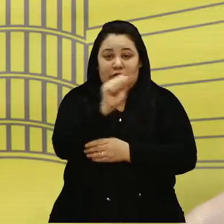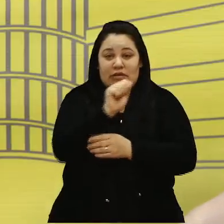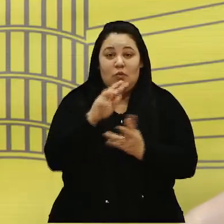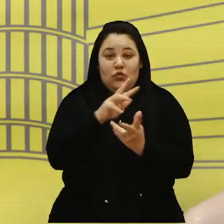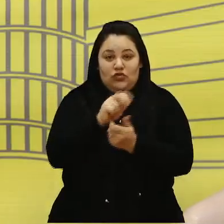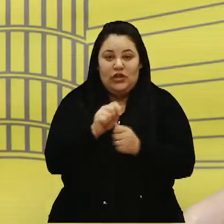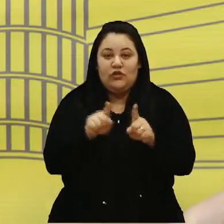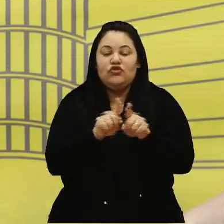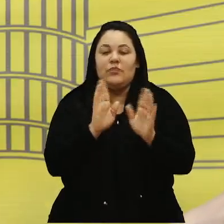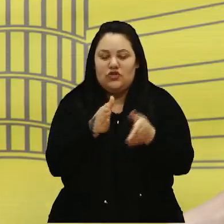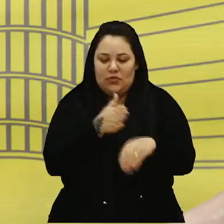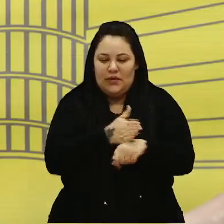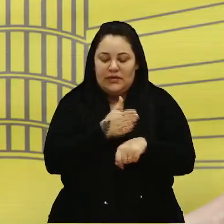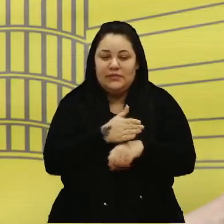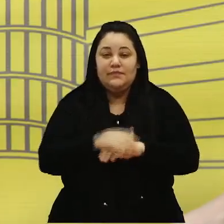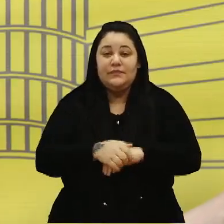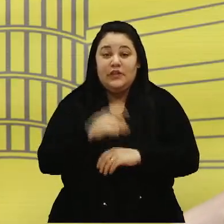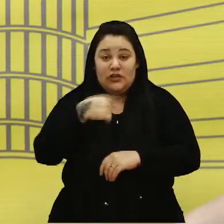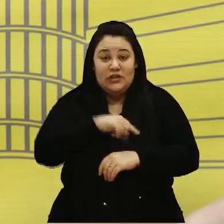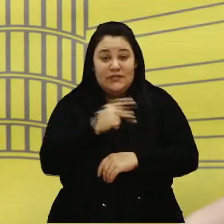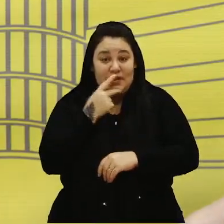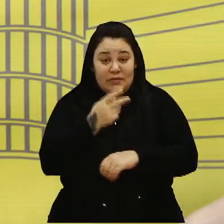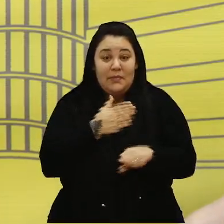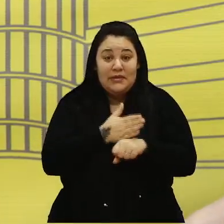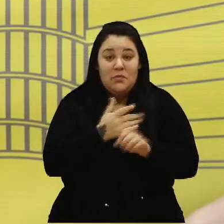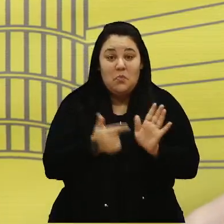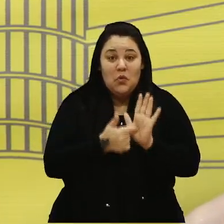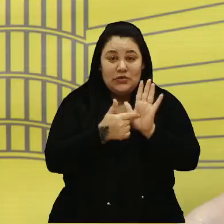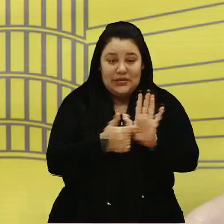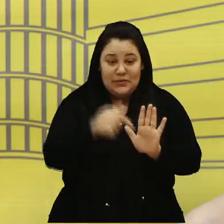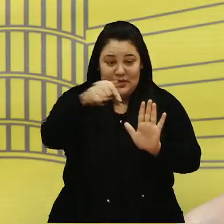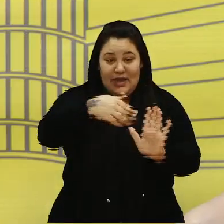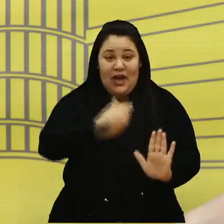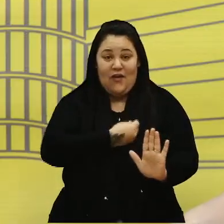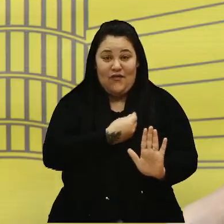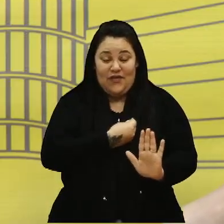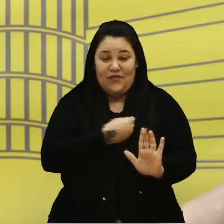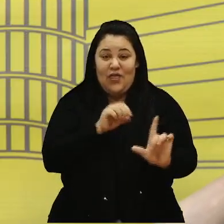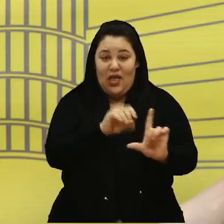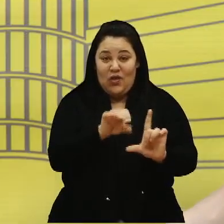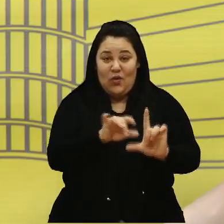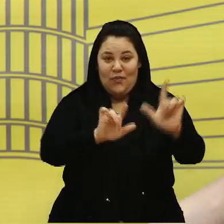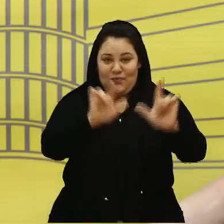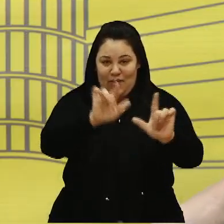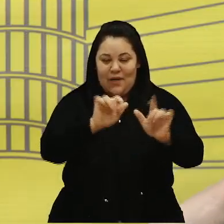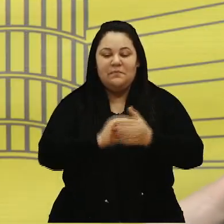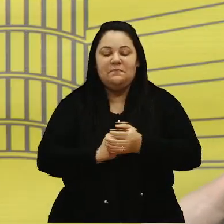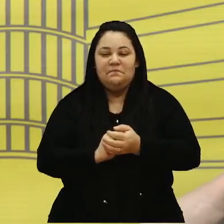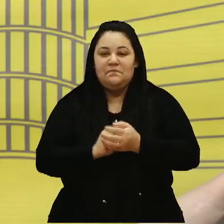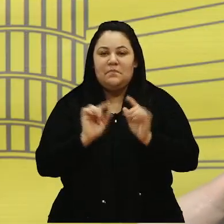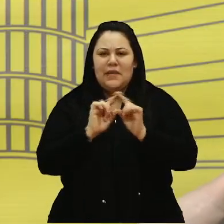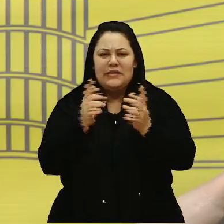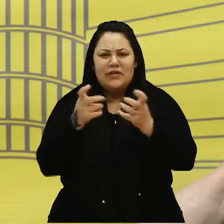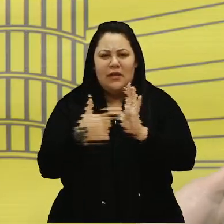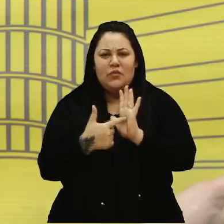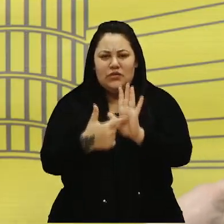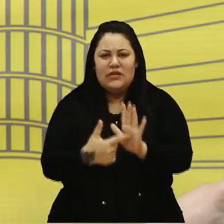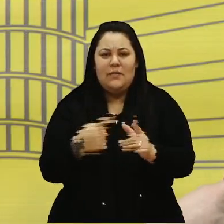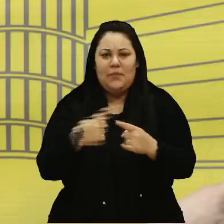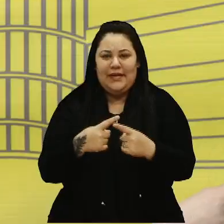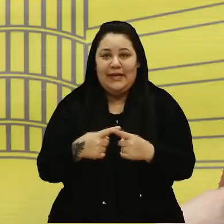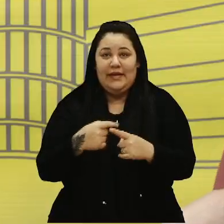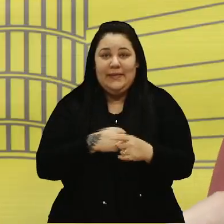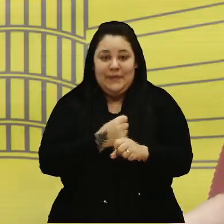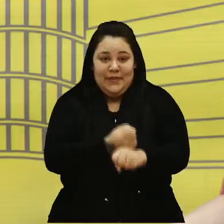né, e falamos da participação dele lá e mostramos essa reportagem. Mas eu queria mostrar justamente porque eu me arrepio,